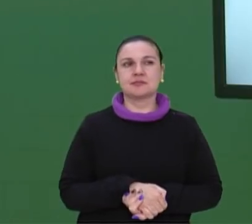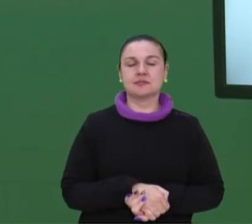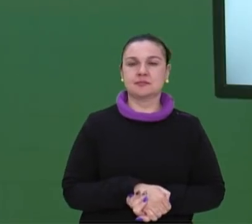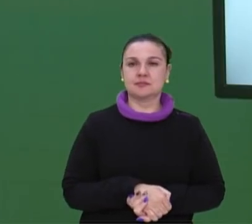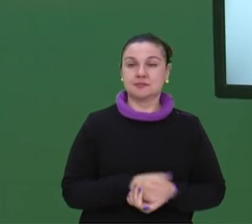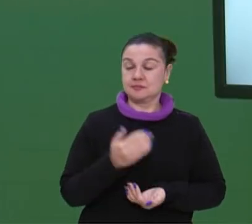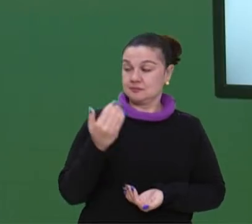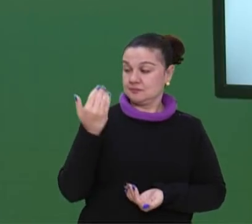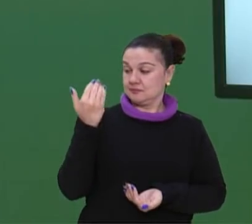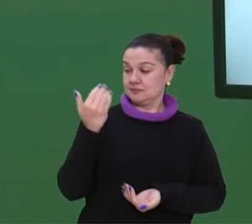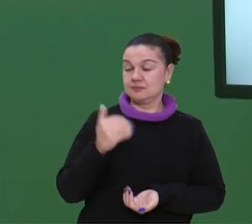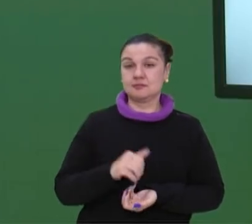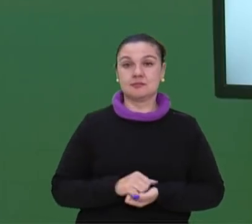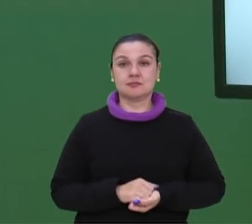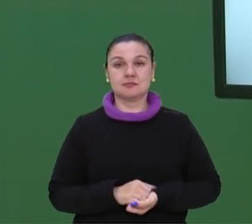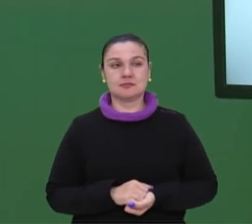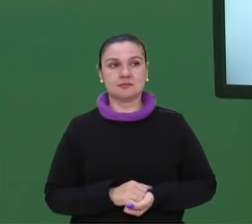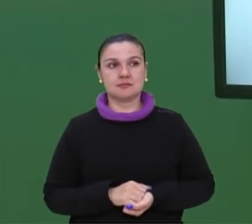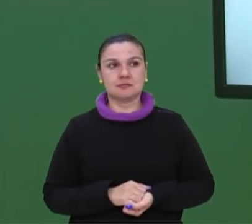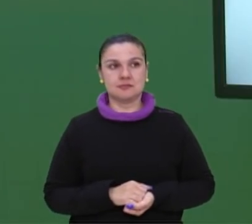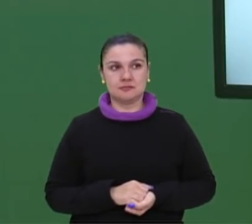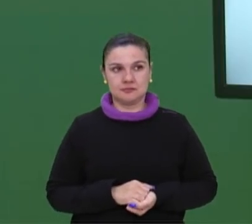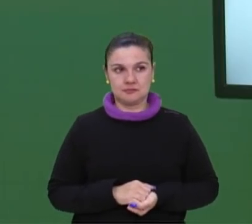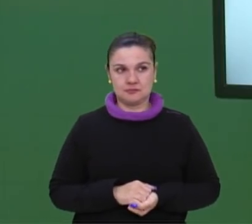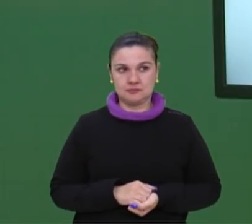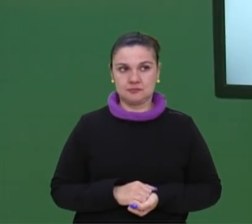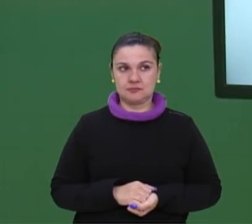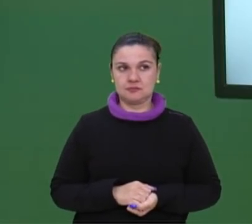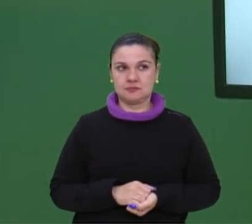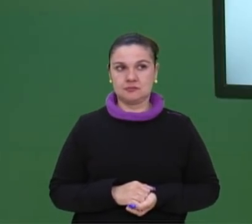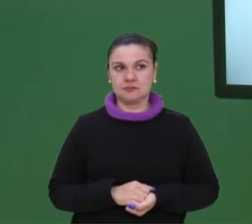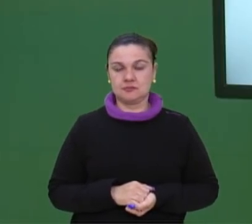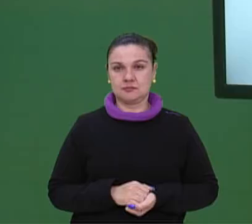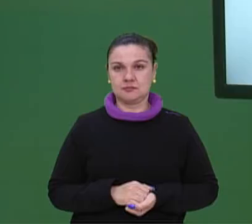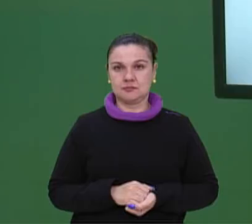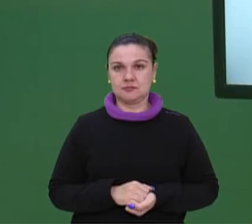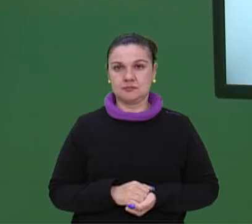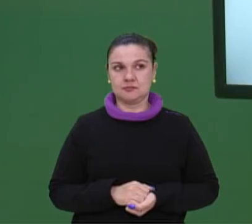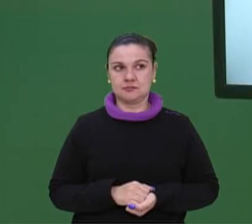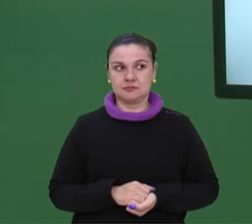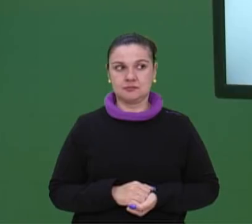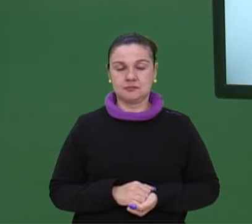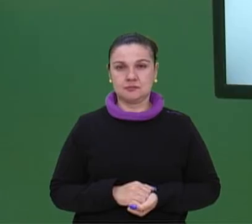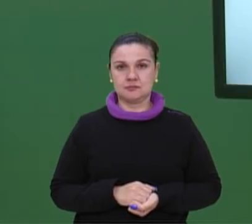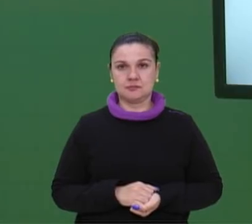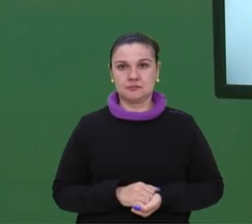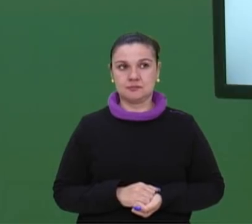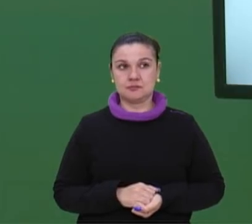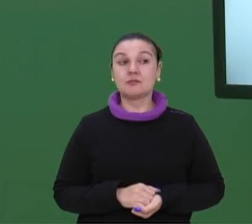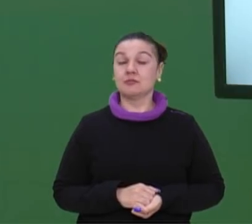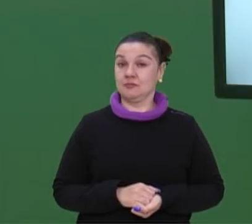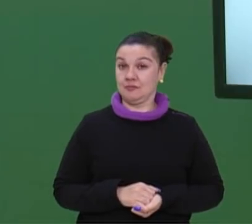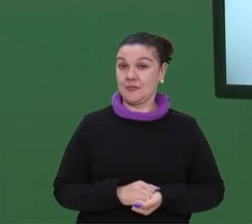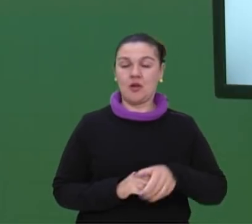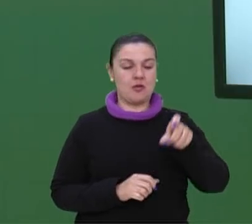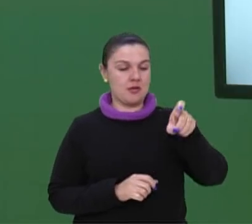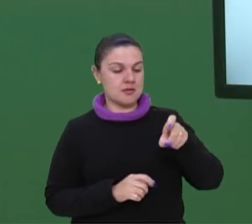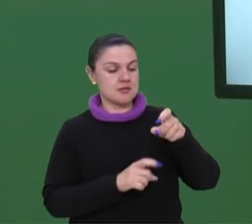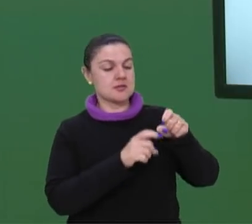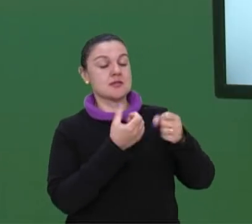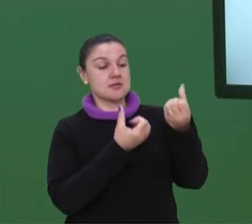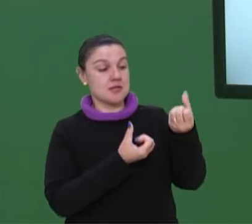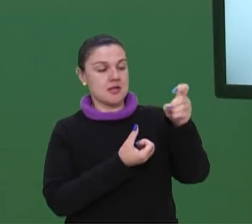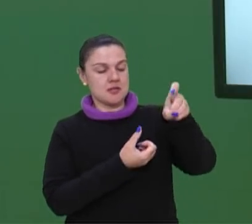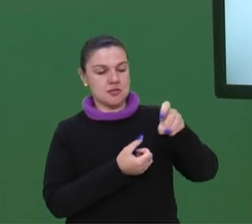4x igual a 1 grau menos mais 21 graus. 6x